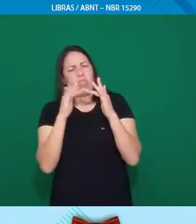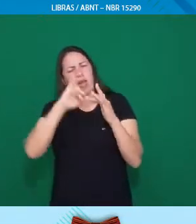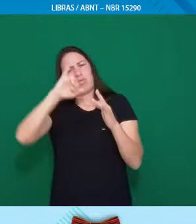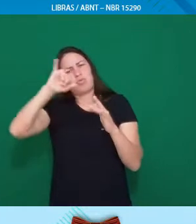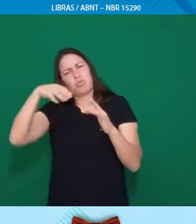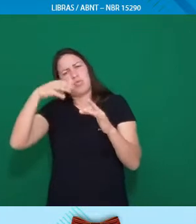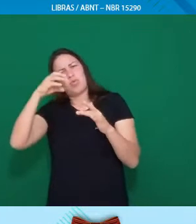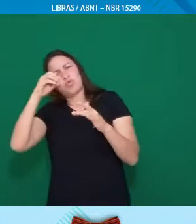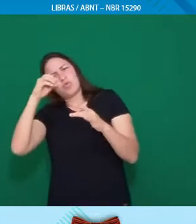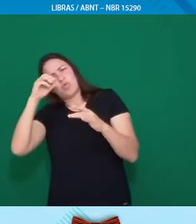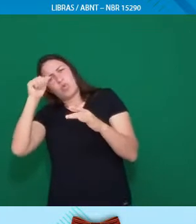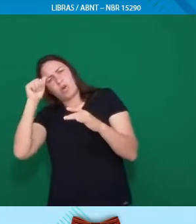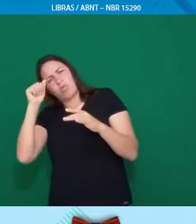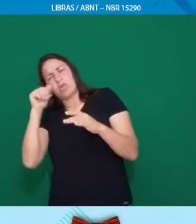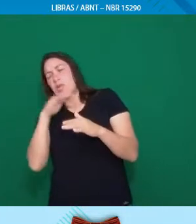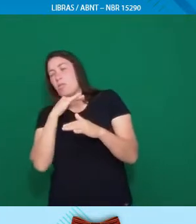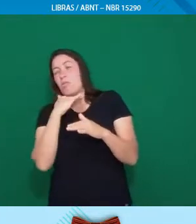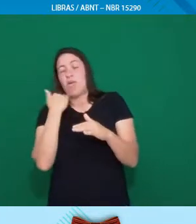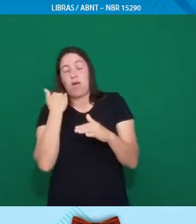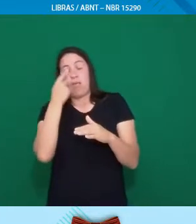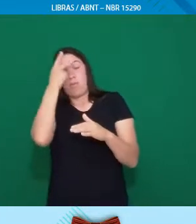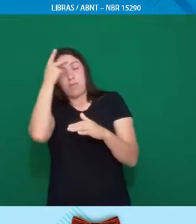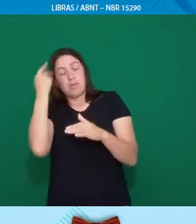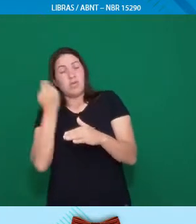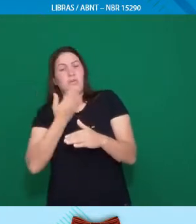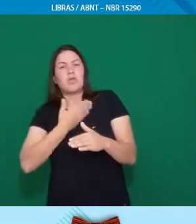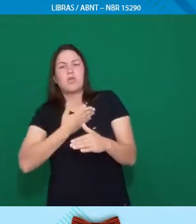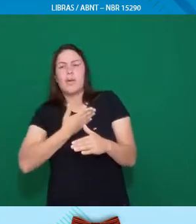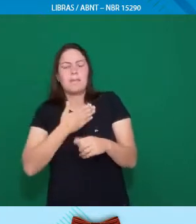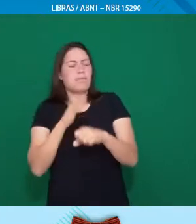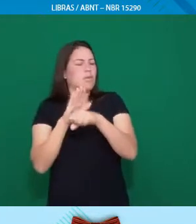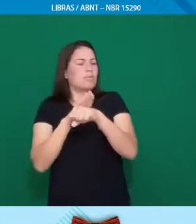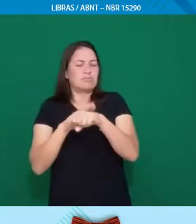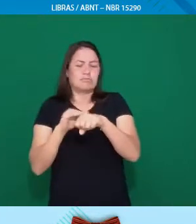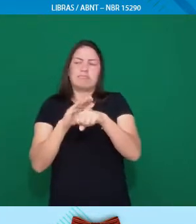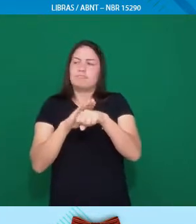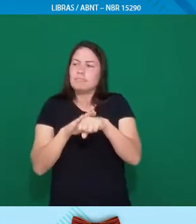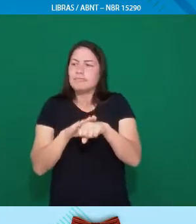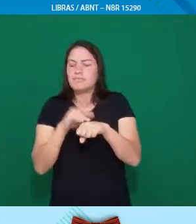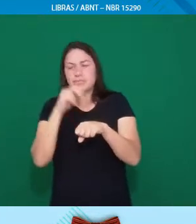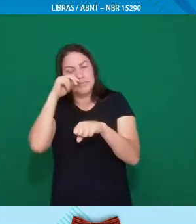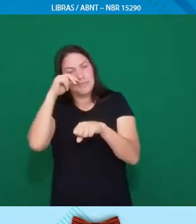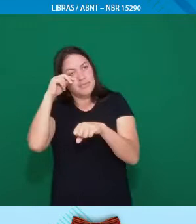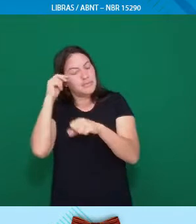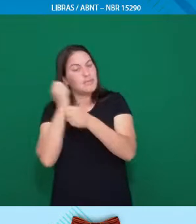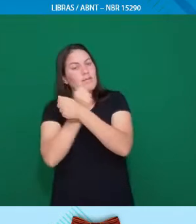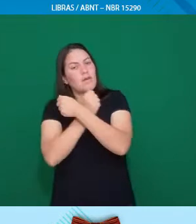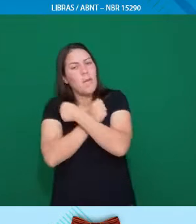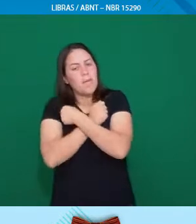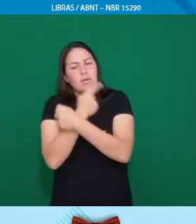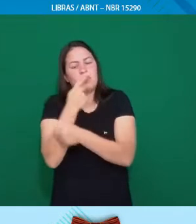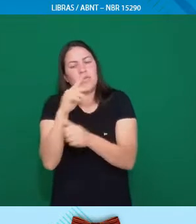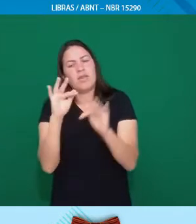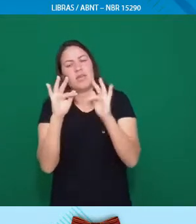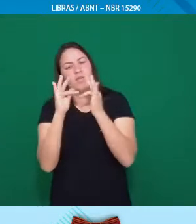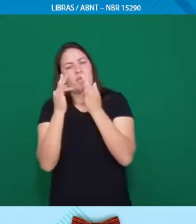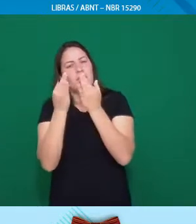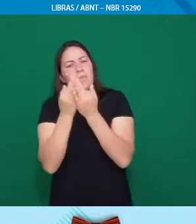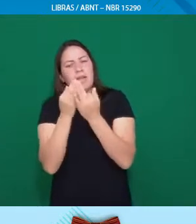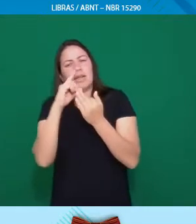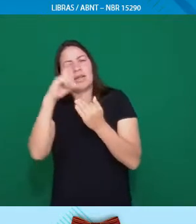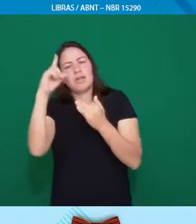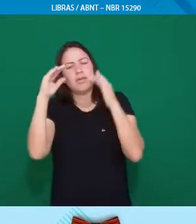ele sempre conversávamos né uma pessoa muito amiga muito carinhosa muito nega que o meu abraço a você e sua família